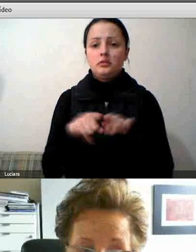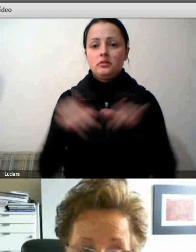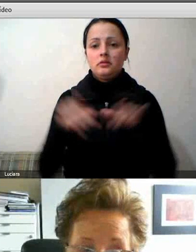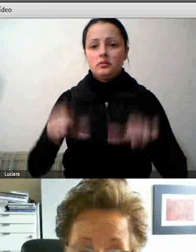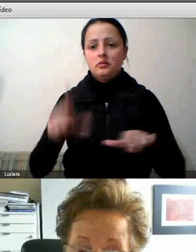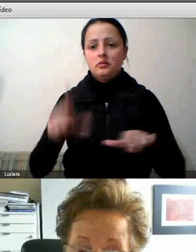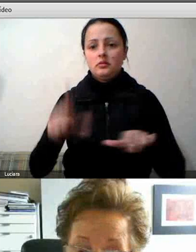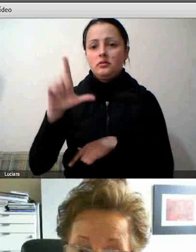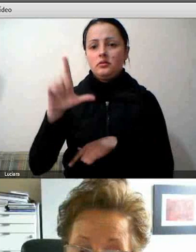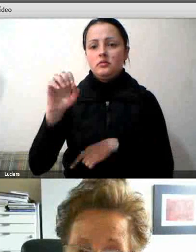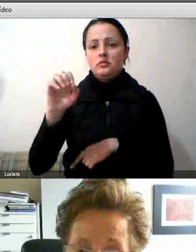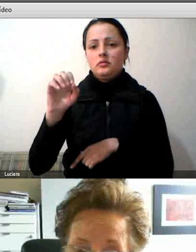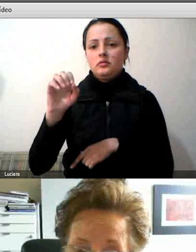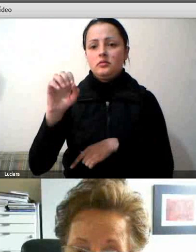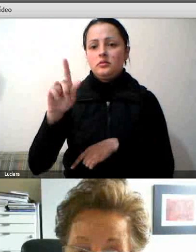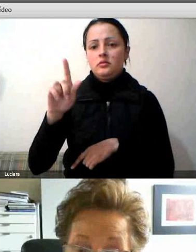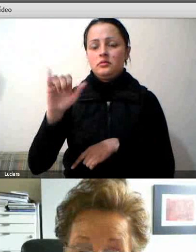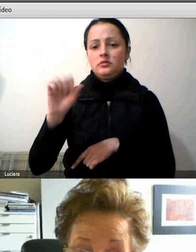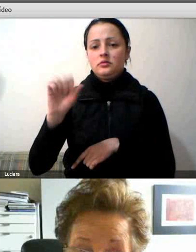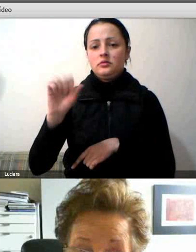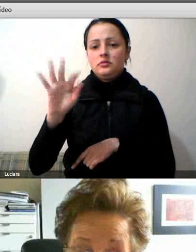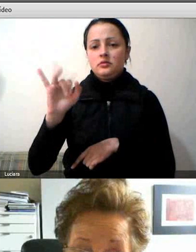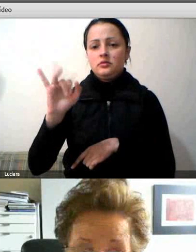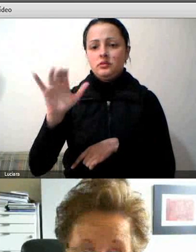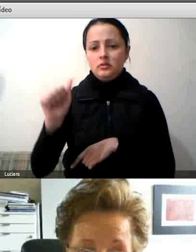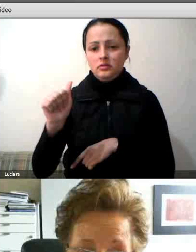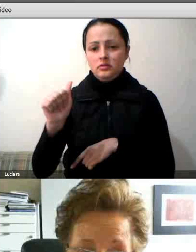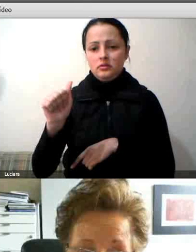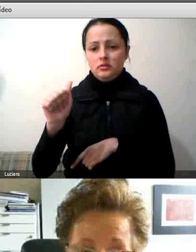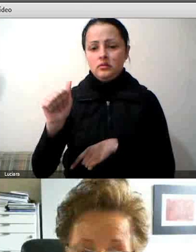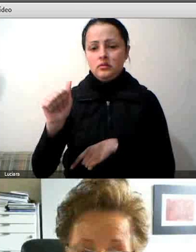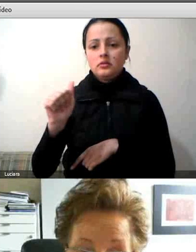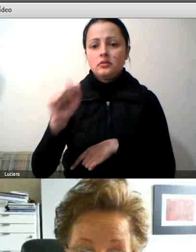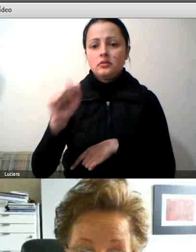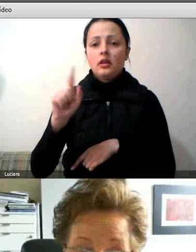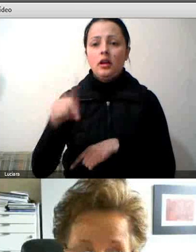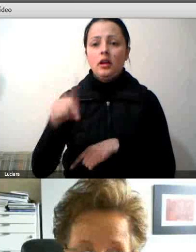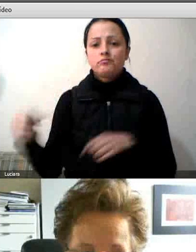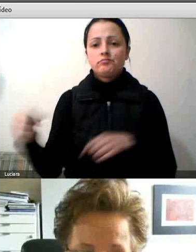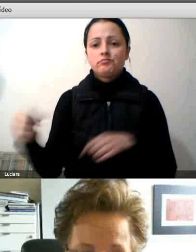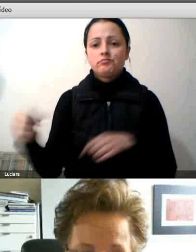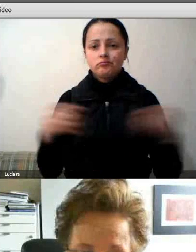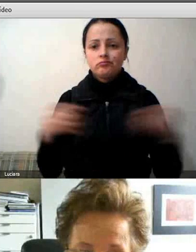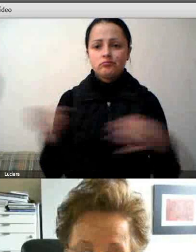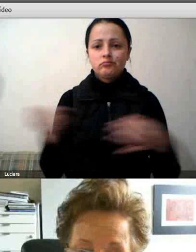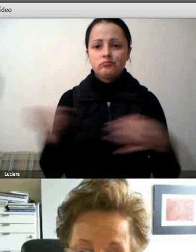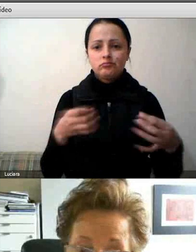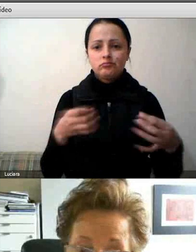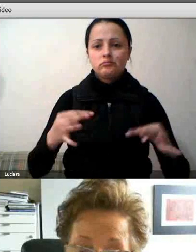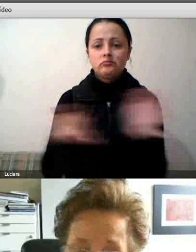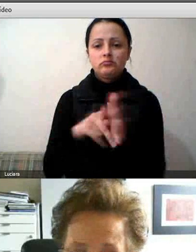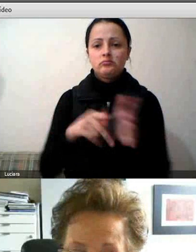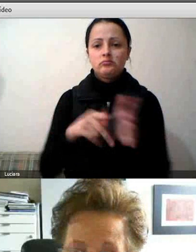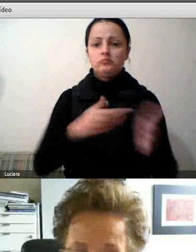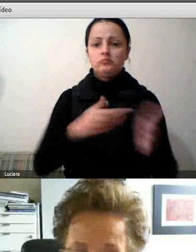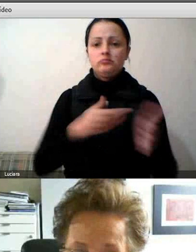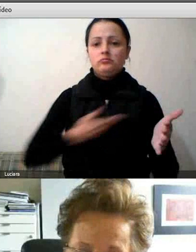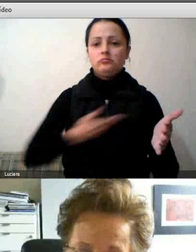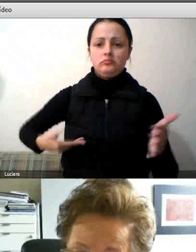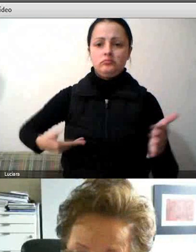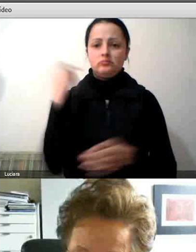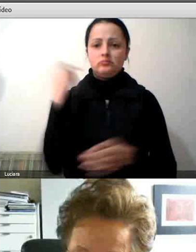Suprimentos, que está se encarregando diretamente da modernização tecnológica no governo do estado. Então, o